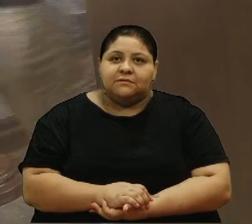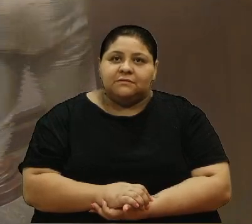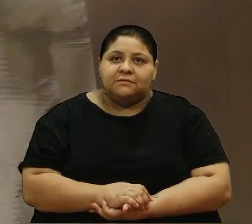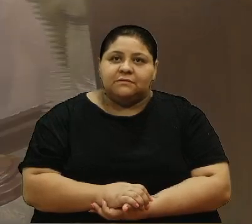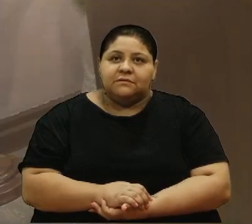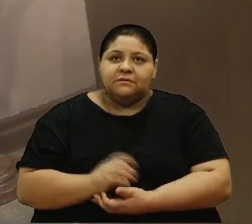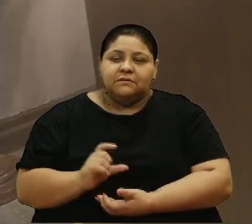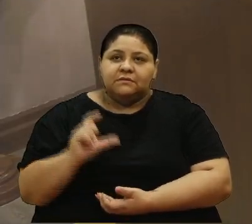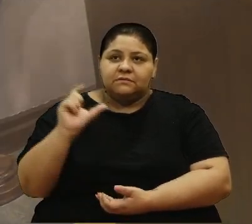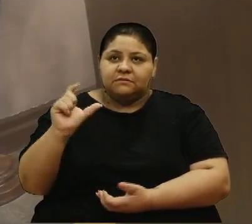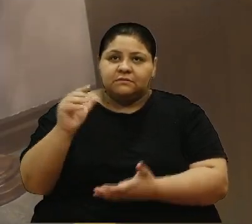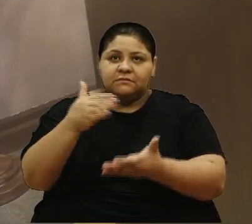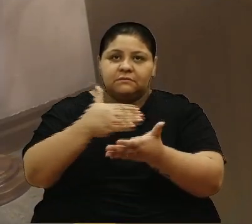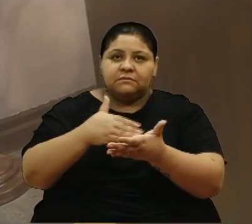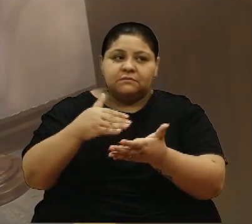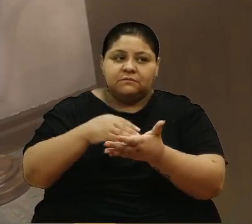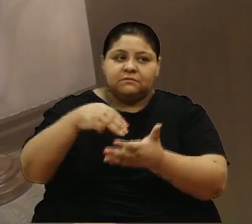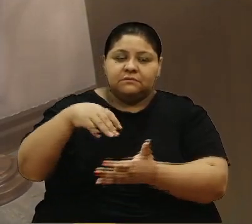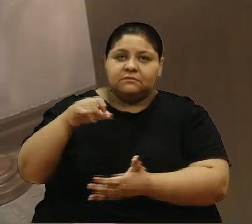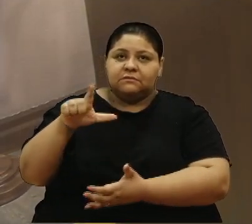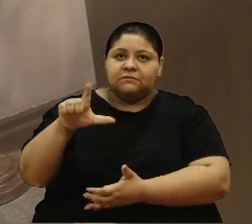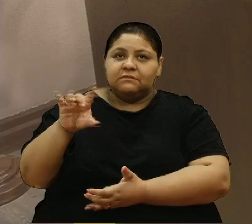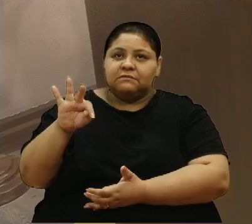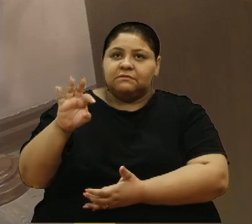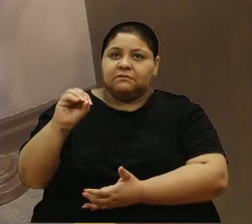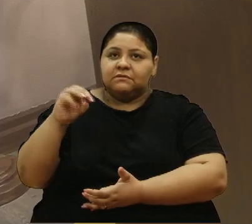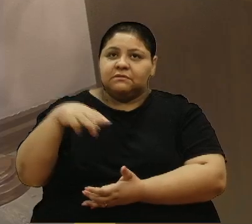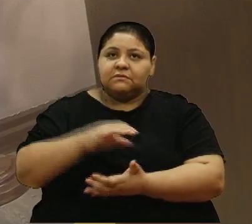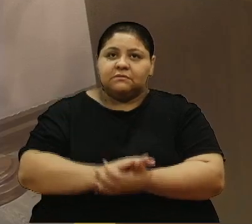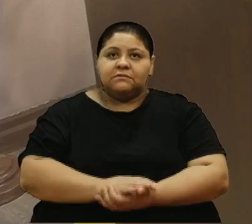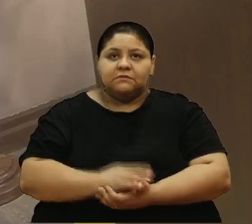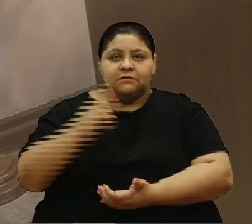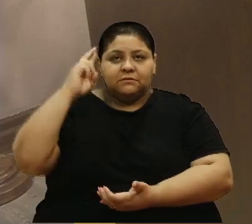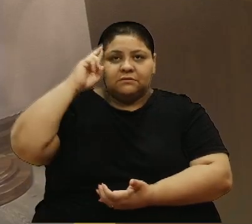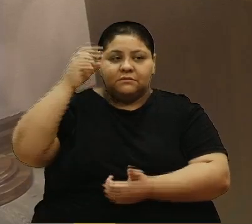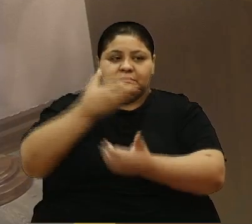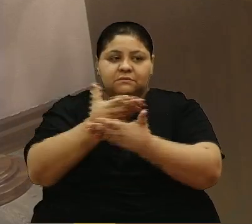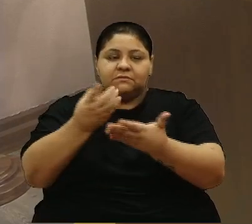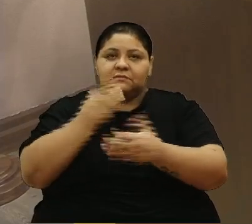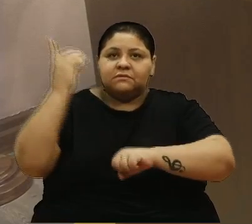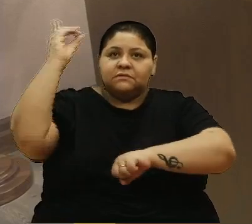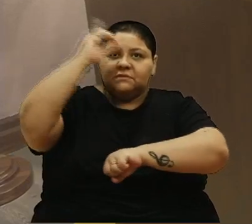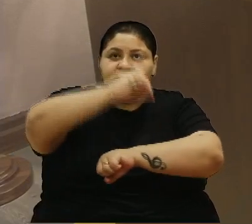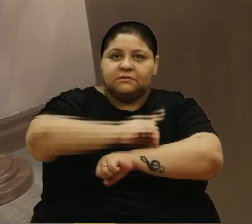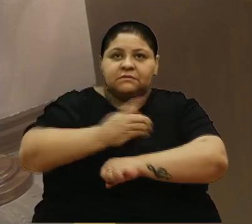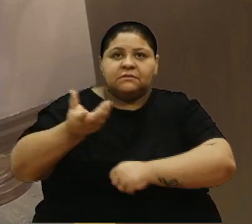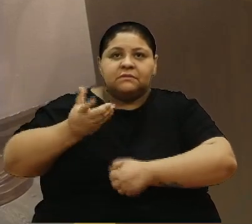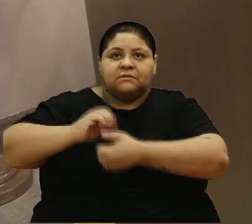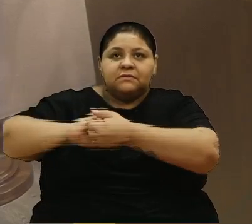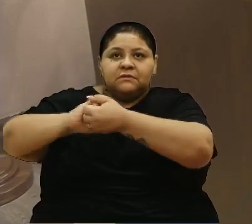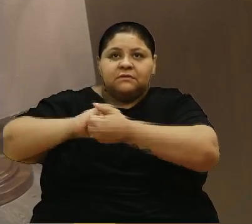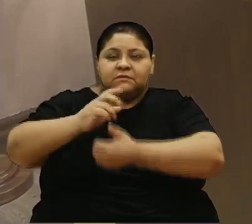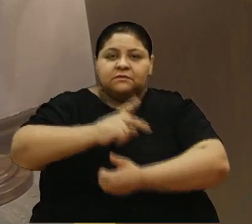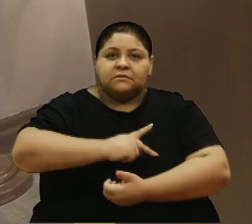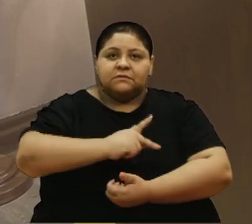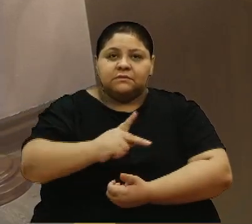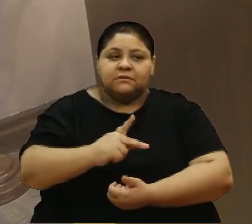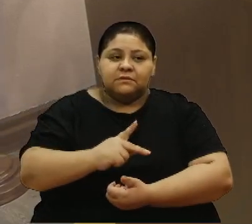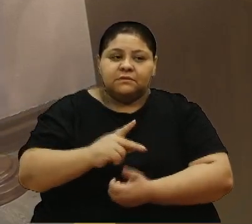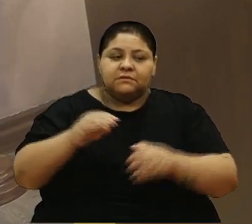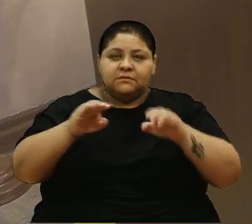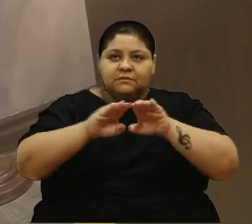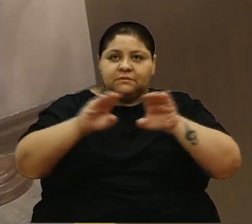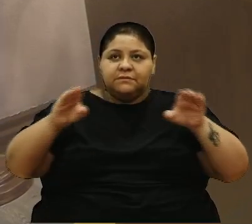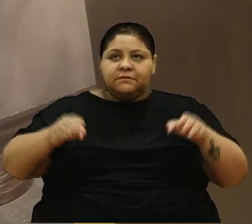Com a palavra, secretário Milton Balbinotti. Senhoras e senhores, bom dia. Quero cumprimentar o presidente da mesa, o